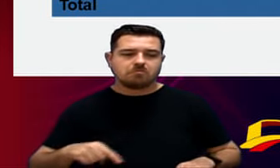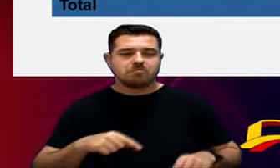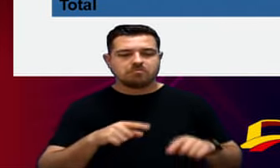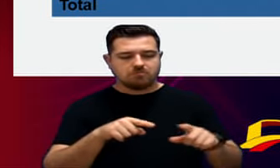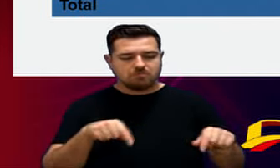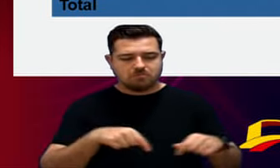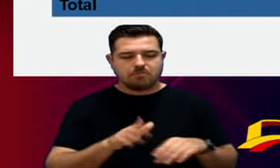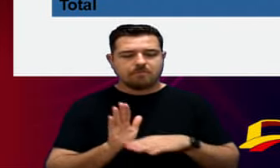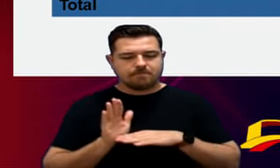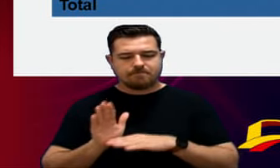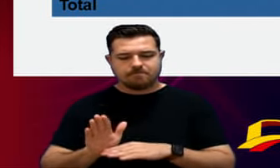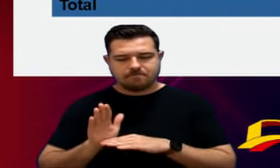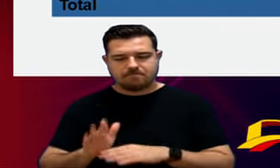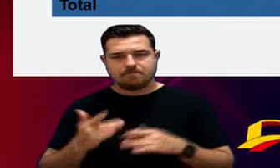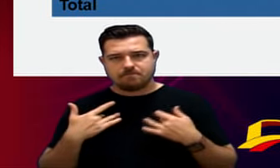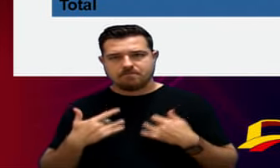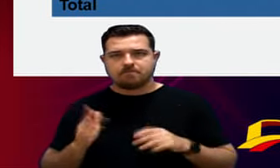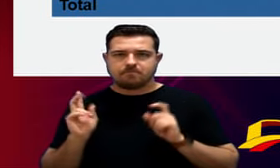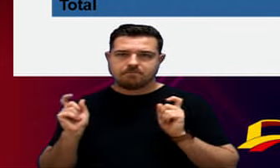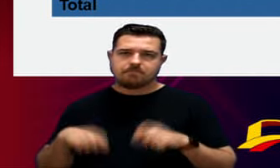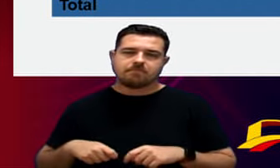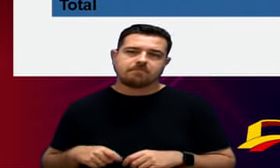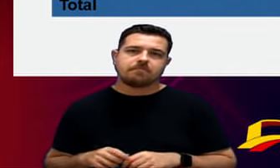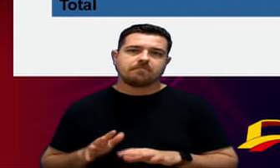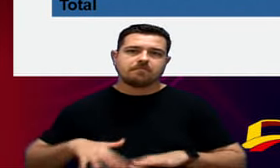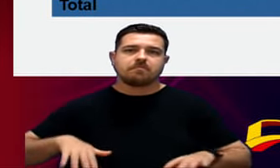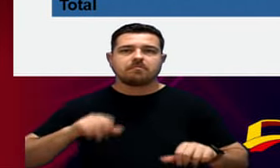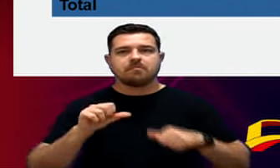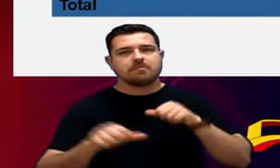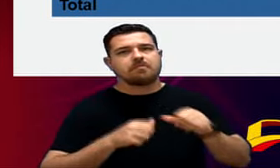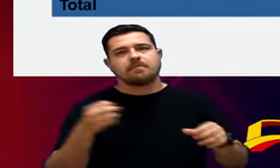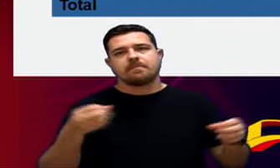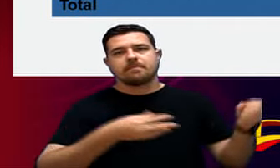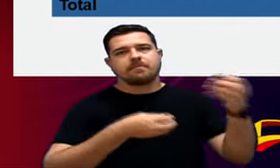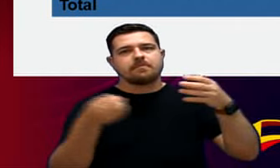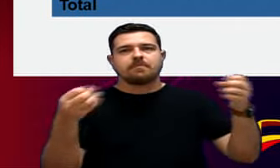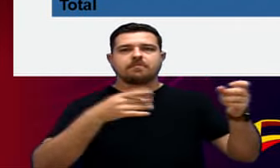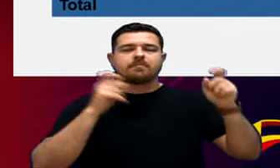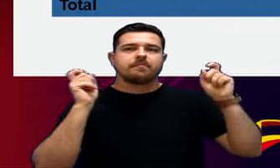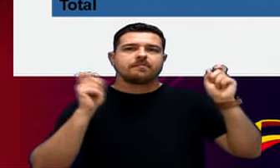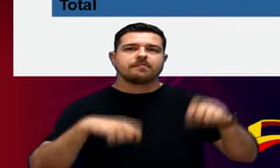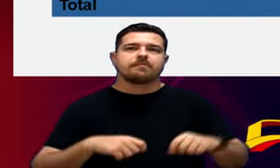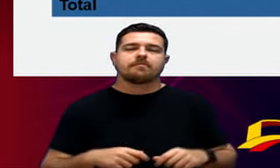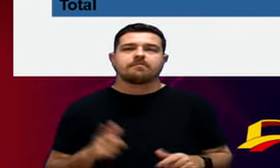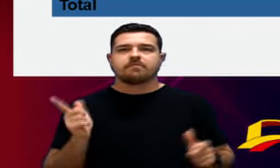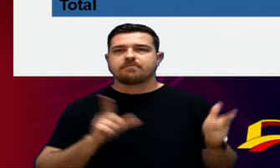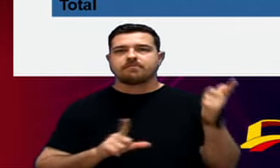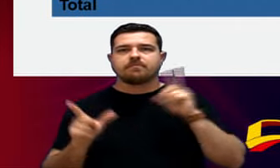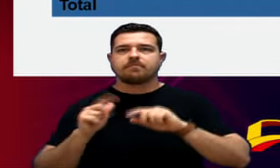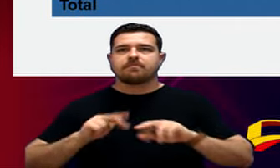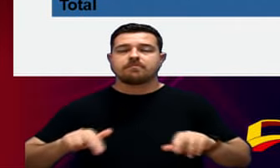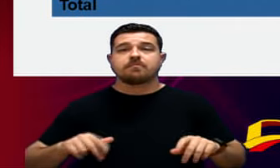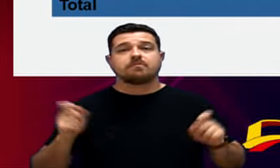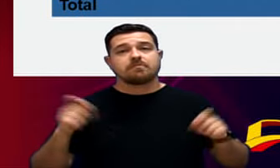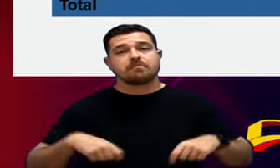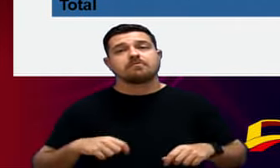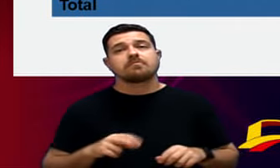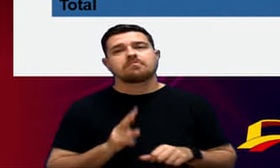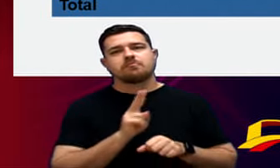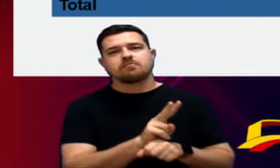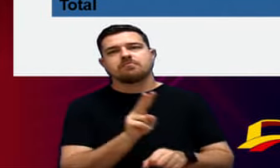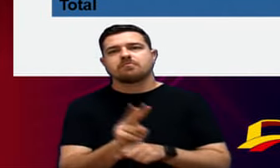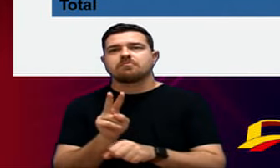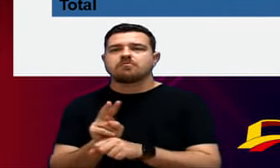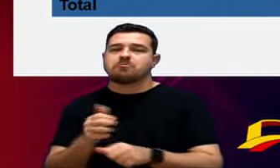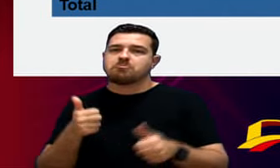possível dá ali a sua contribuição para que a gente possa melhorar a nossa guarda civil municipal e consequentemente aí a prestação de serviço à